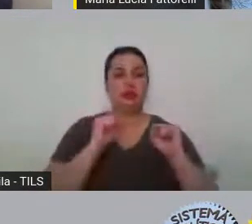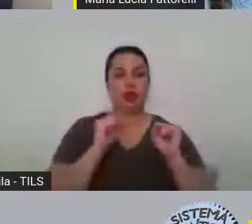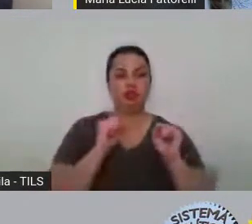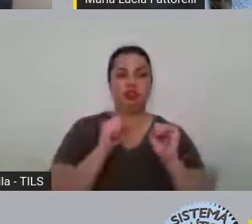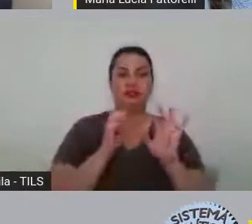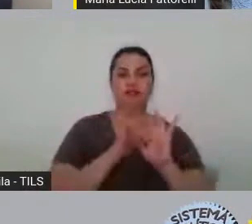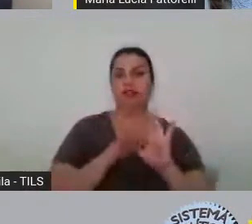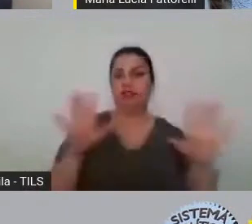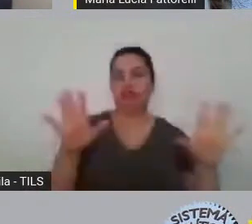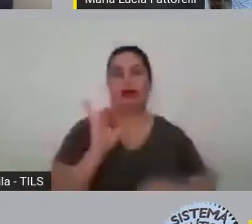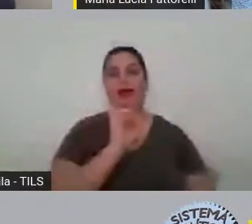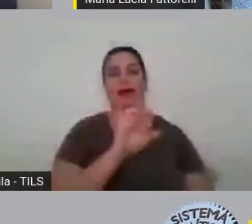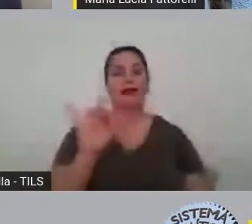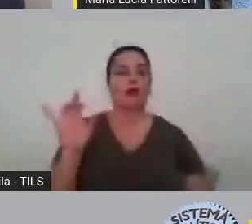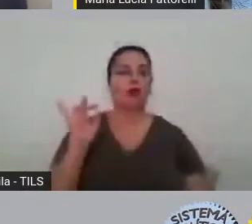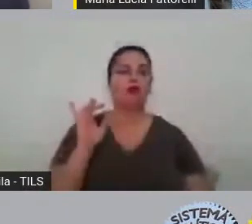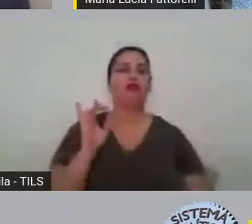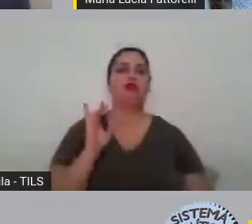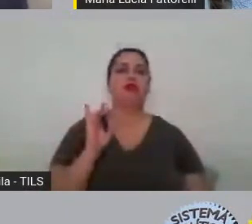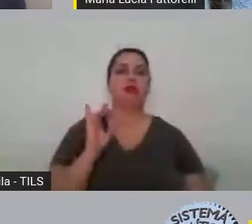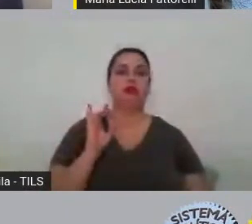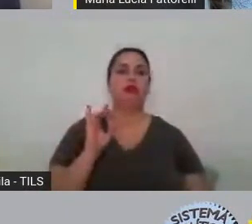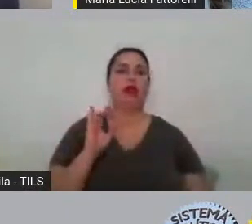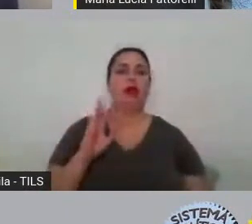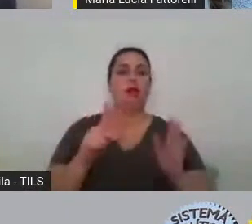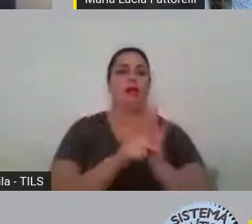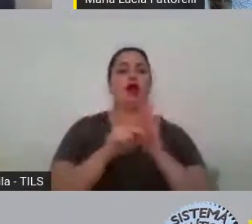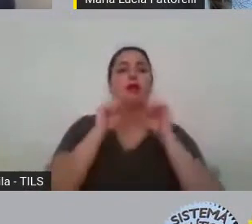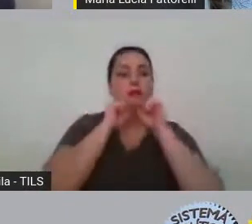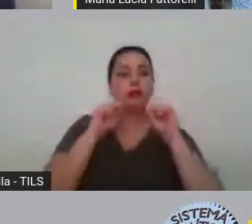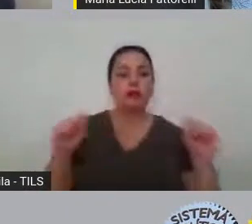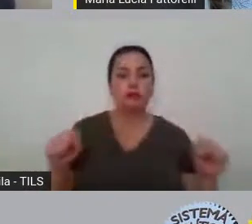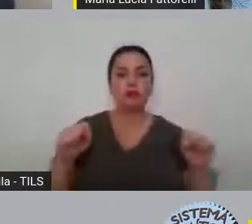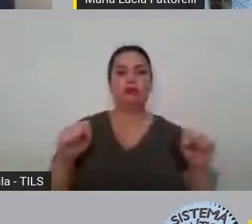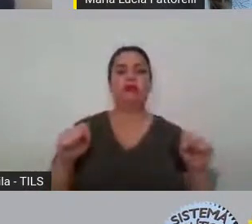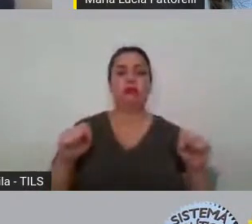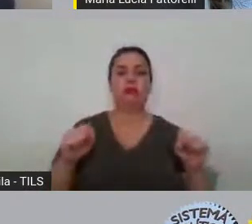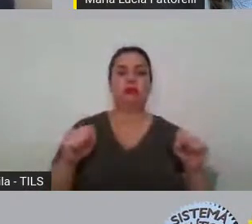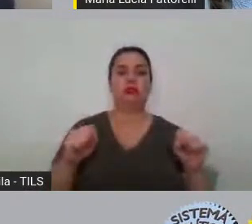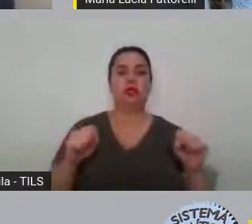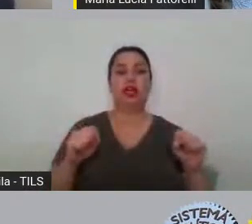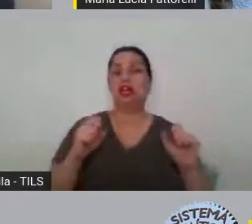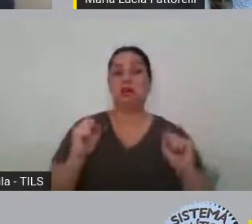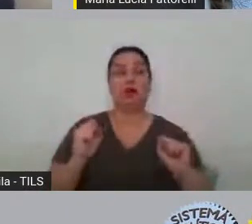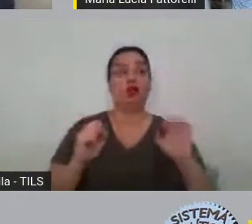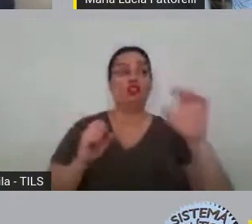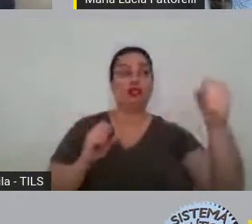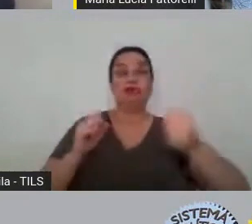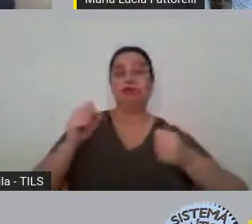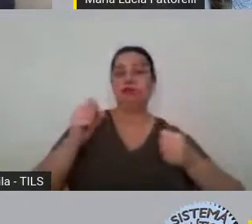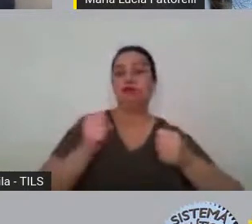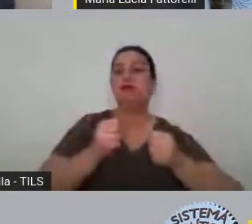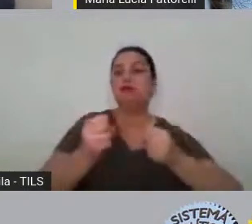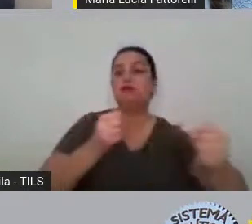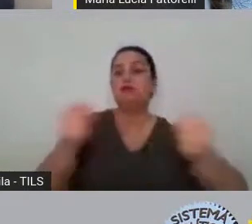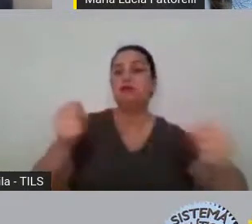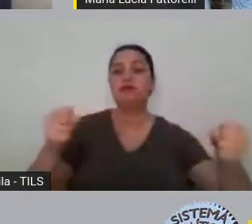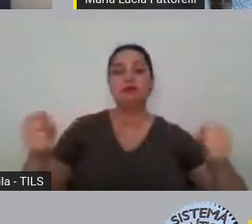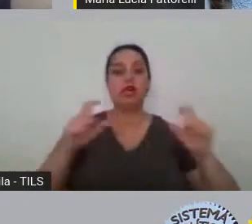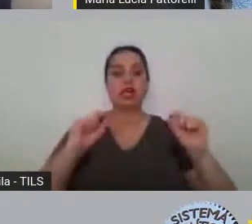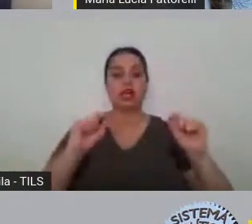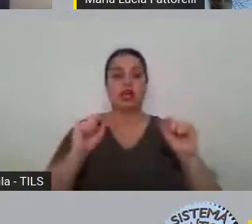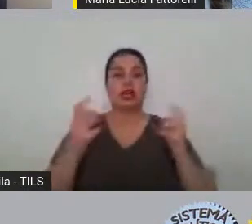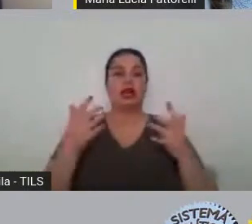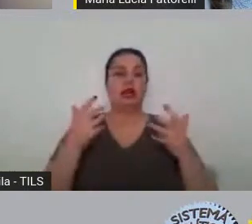respectiva secretaria, a colocação daqueles que eles desejam. Ou seja, a reforma administrativa não é só